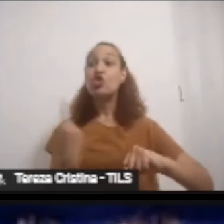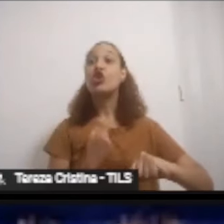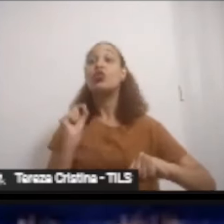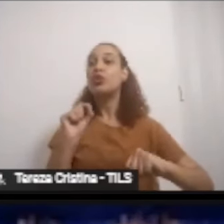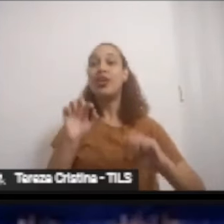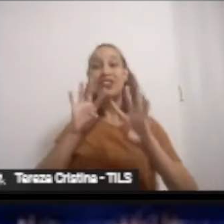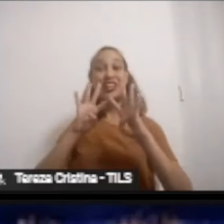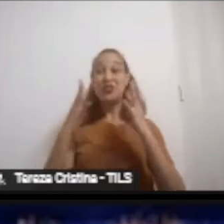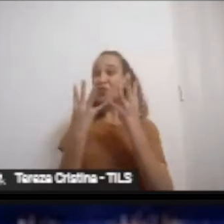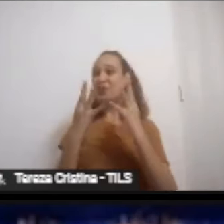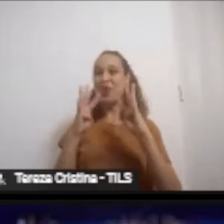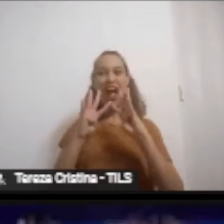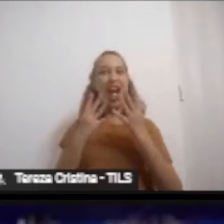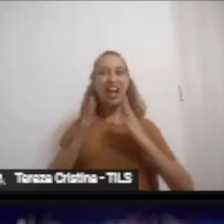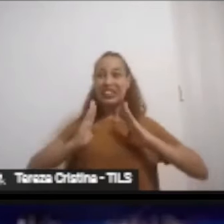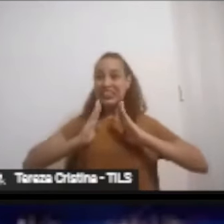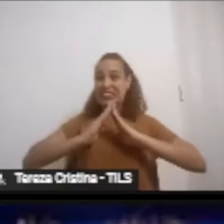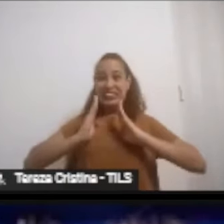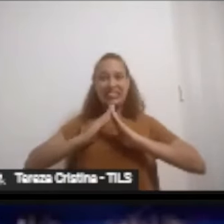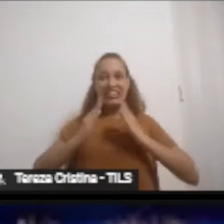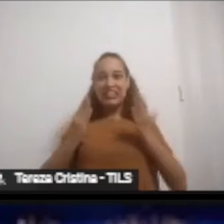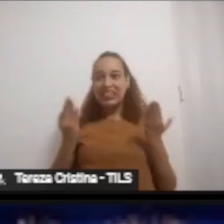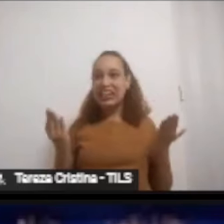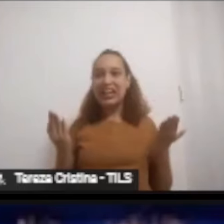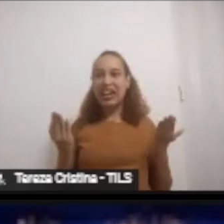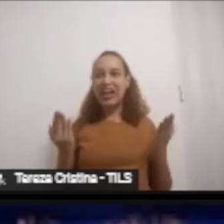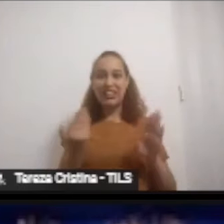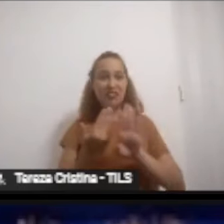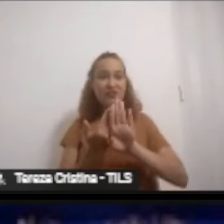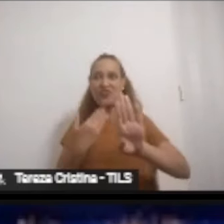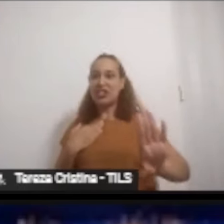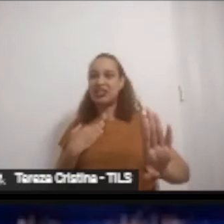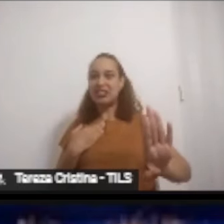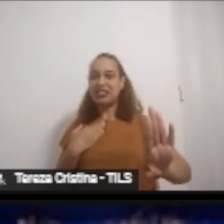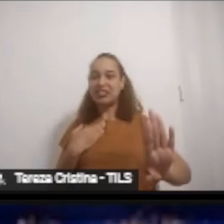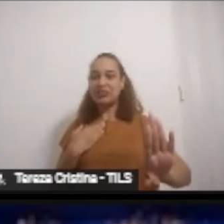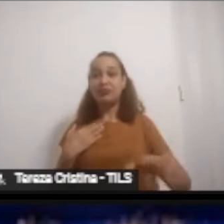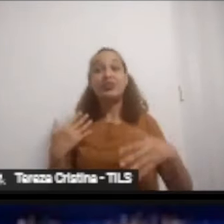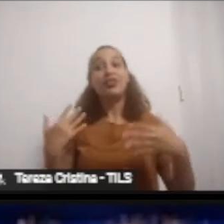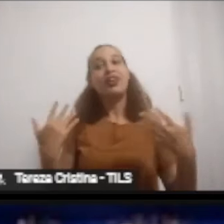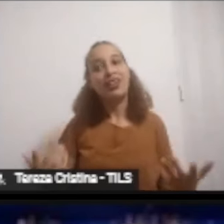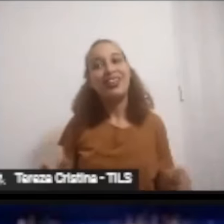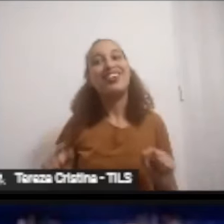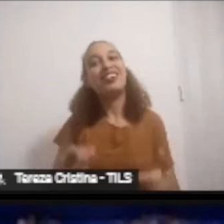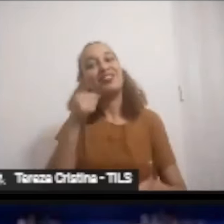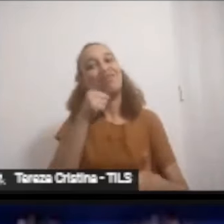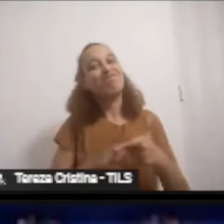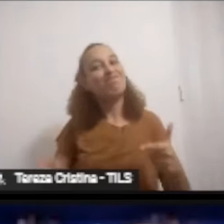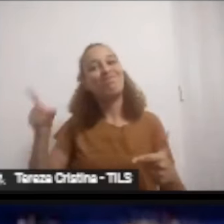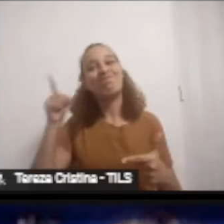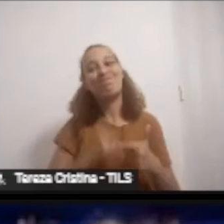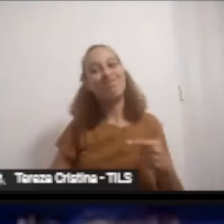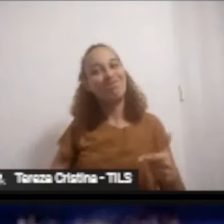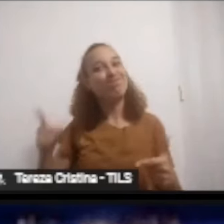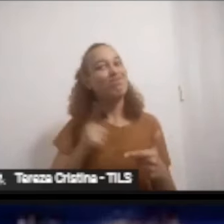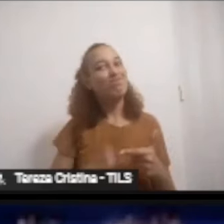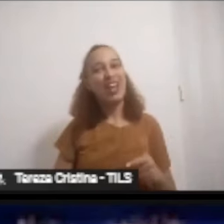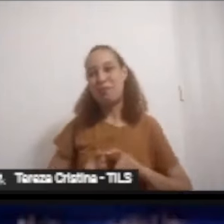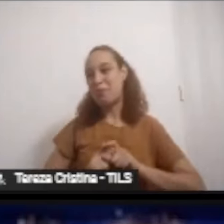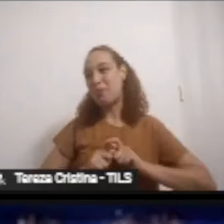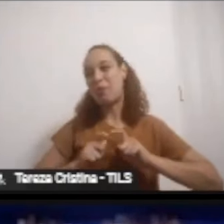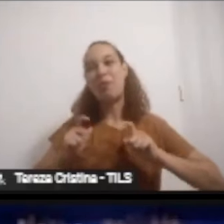isolamento, né? Todos e todas estávamos em isolamento. E aí, essa problemática começou a ser levantada, né? E as crianças